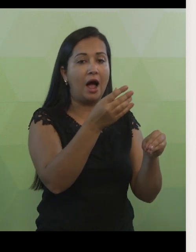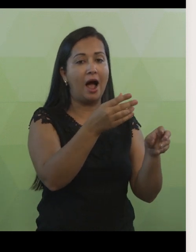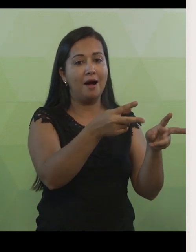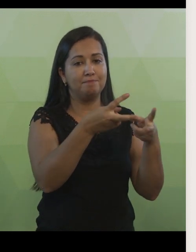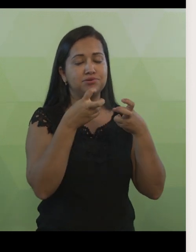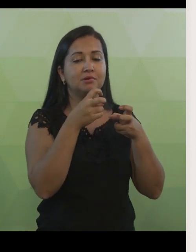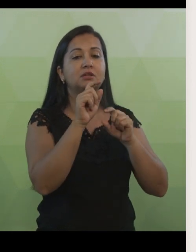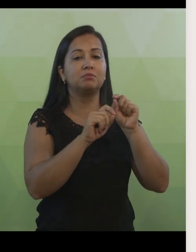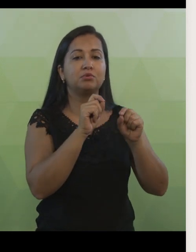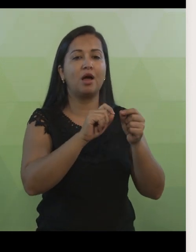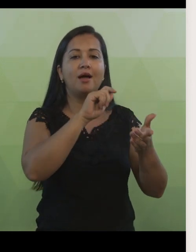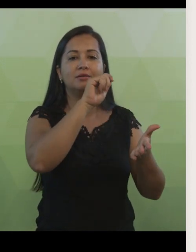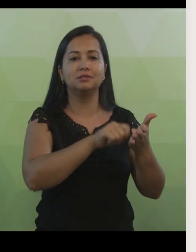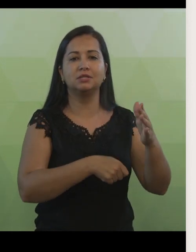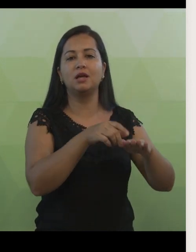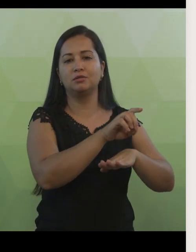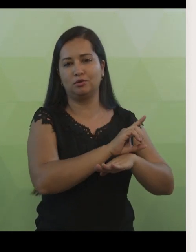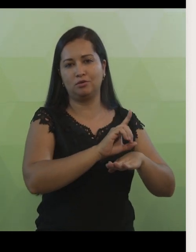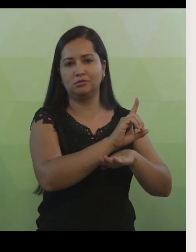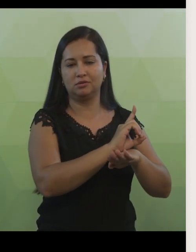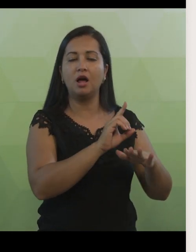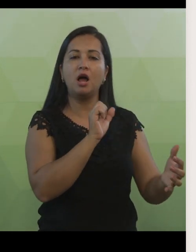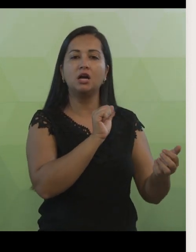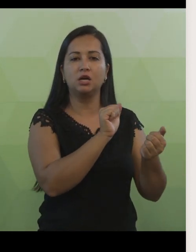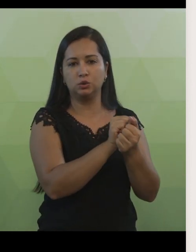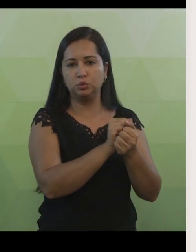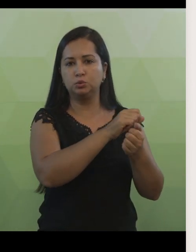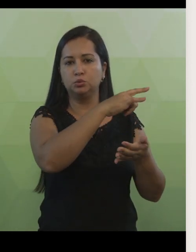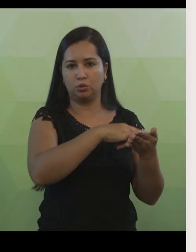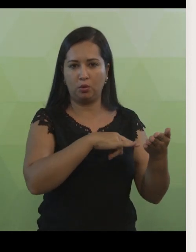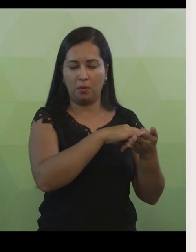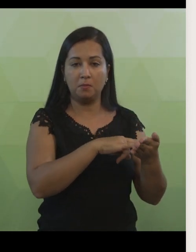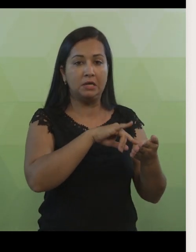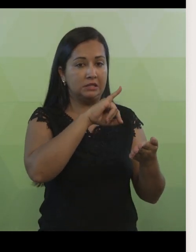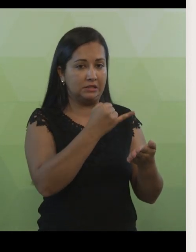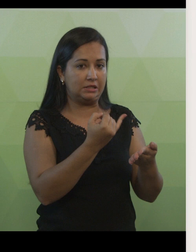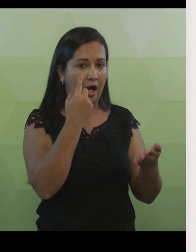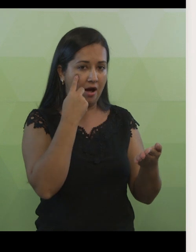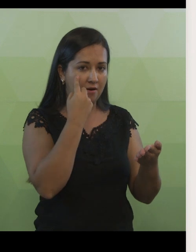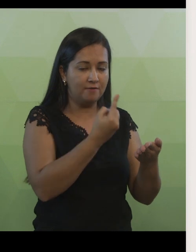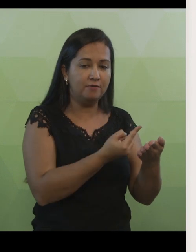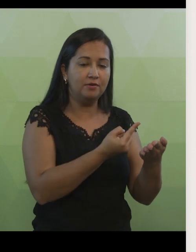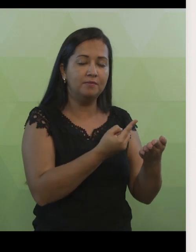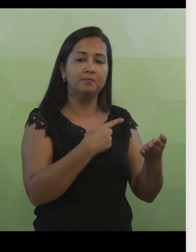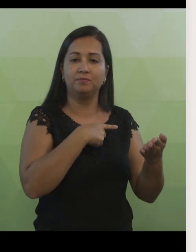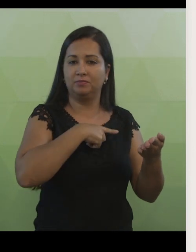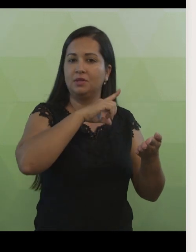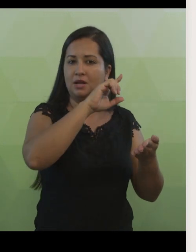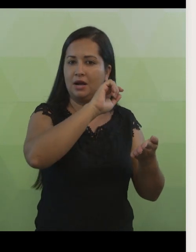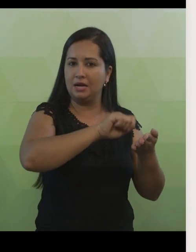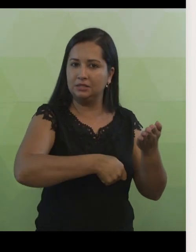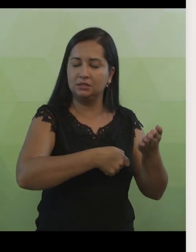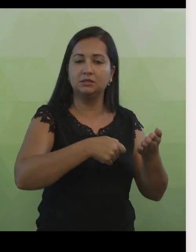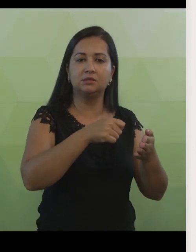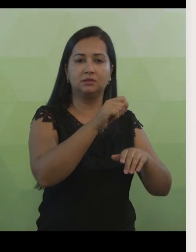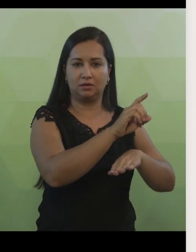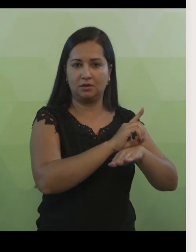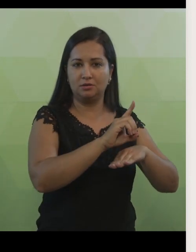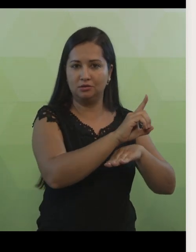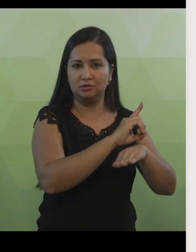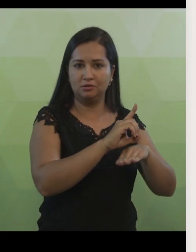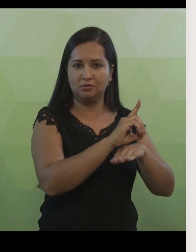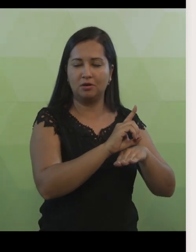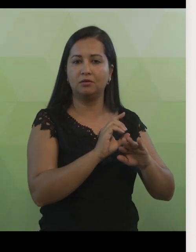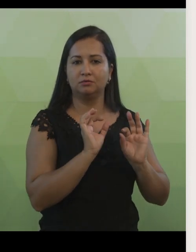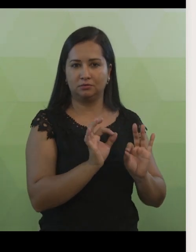assinatura anexada a esse documento. Se a assinatura for, você consegue verificar ela ele é